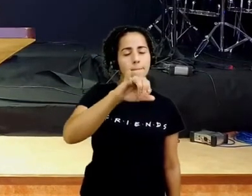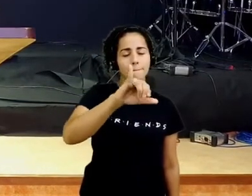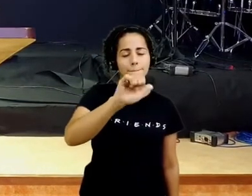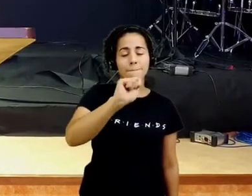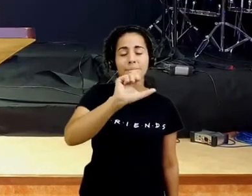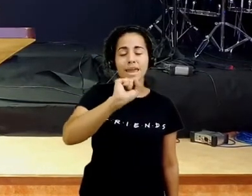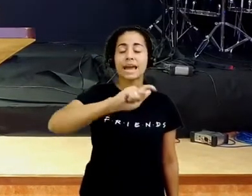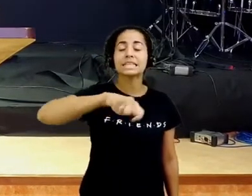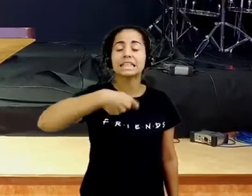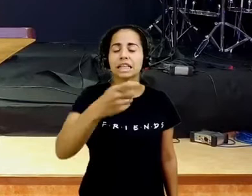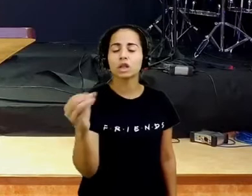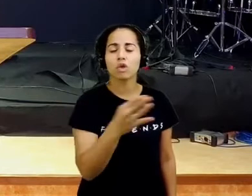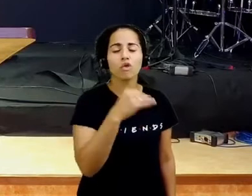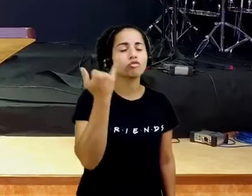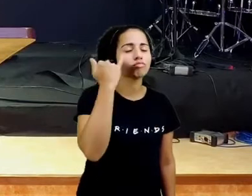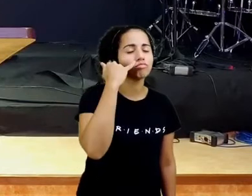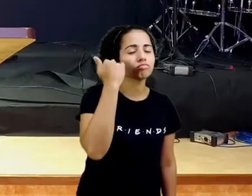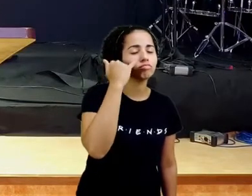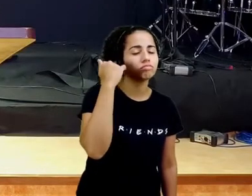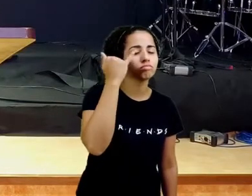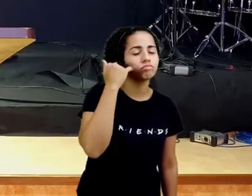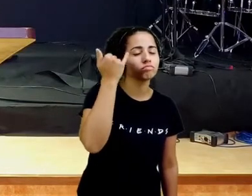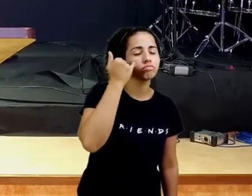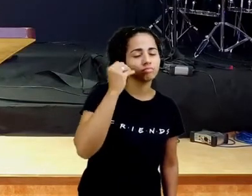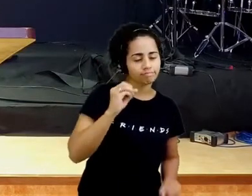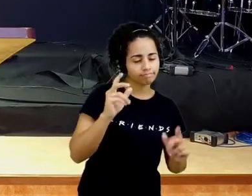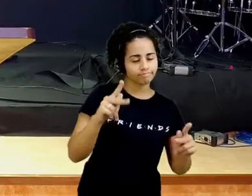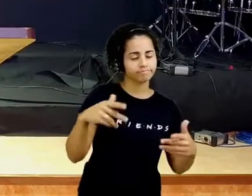toda situação adversa, as